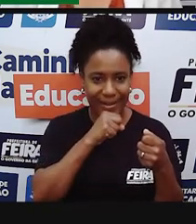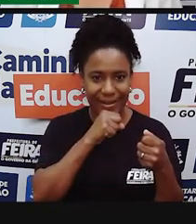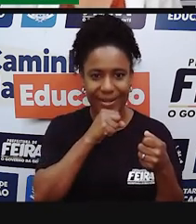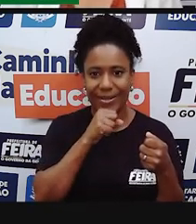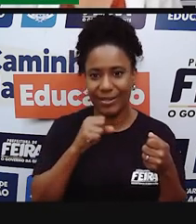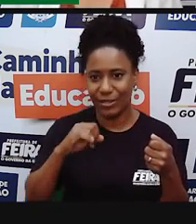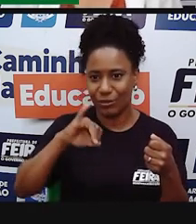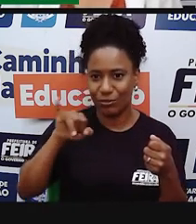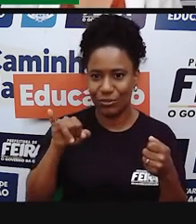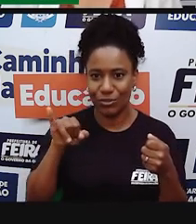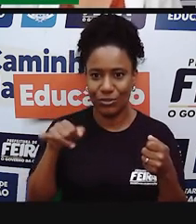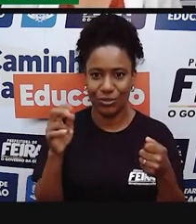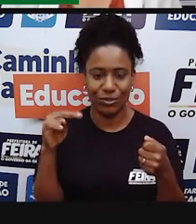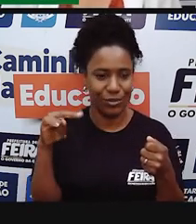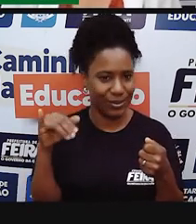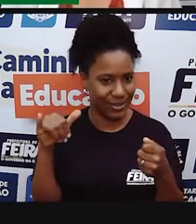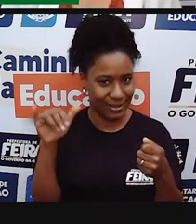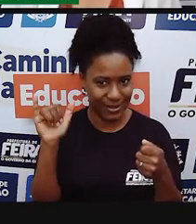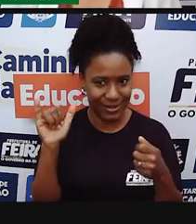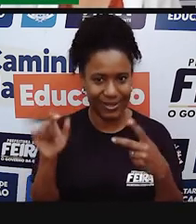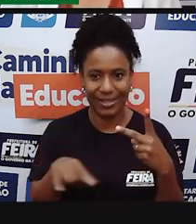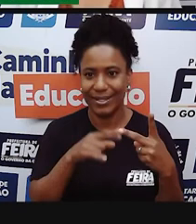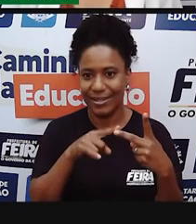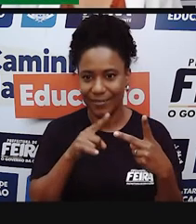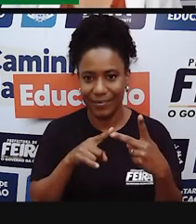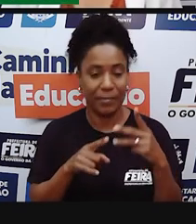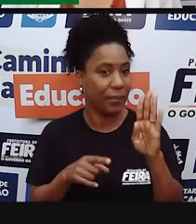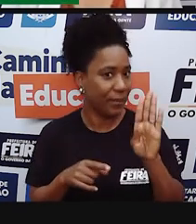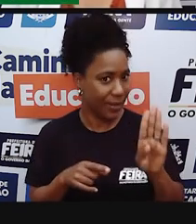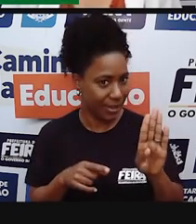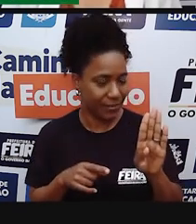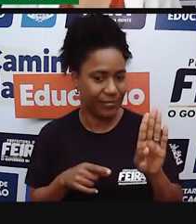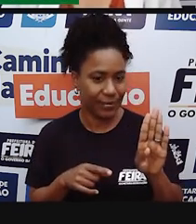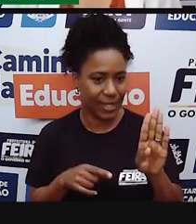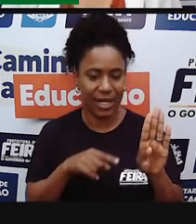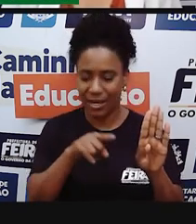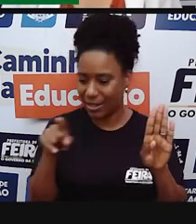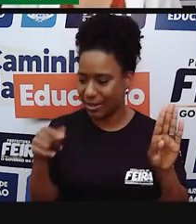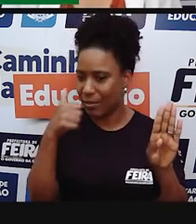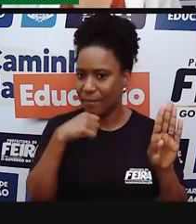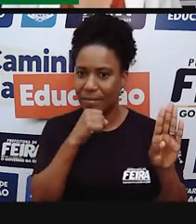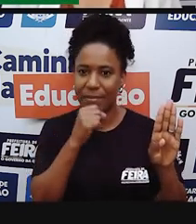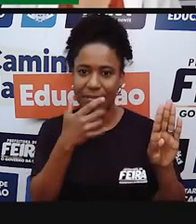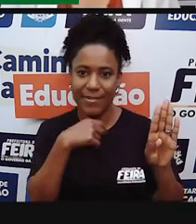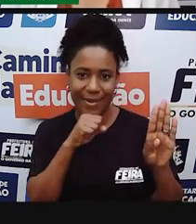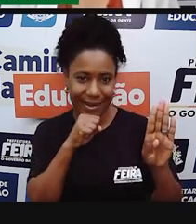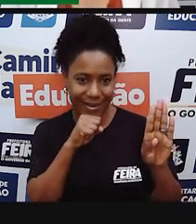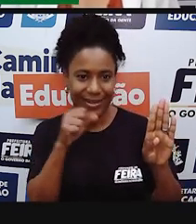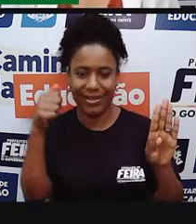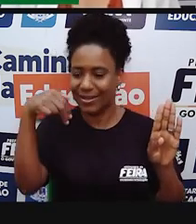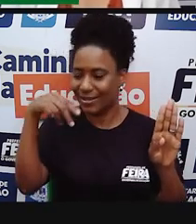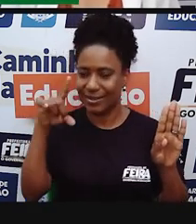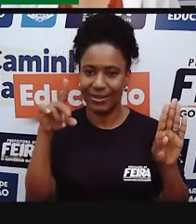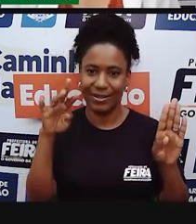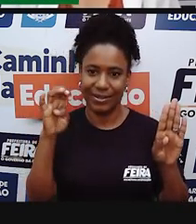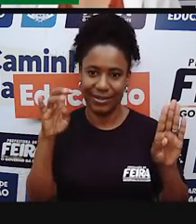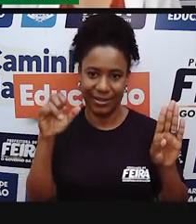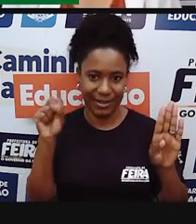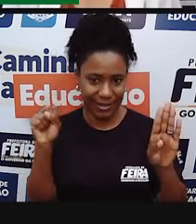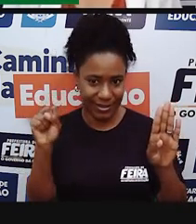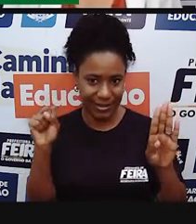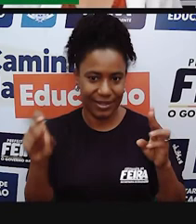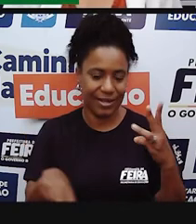melhor android as cores diferentes ele são os pais adotivos de Andreia o leva a se